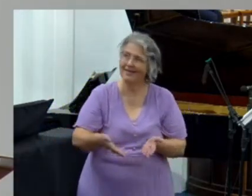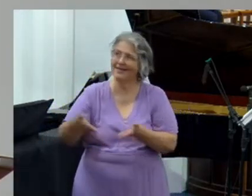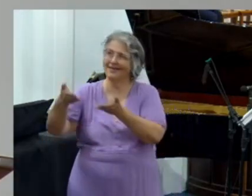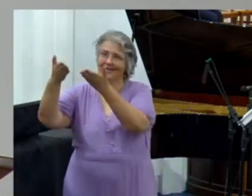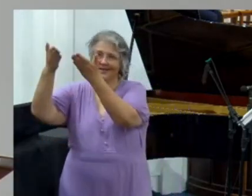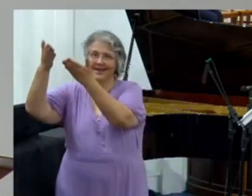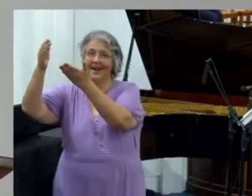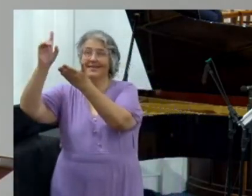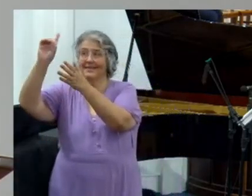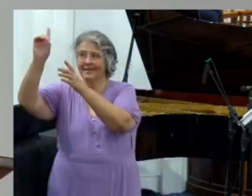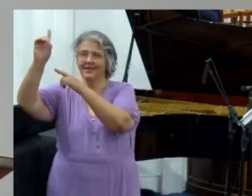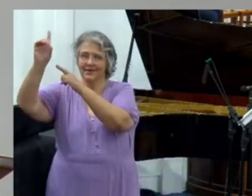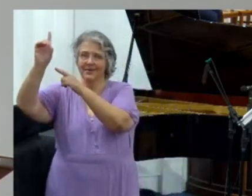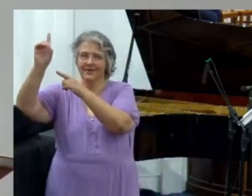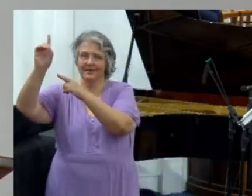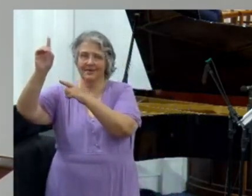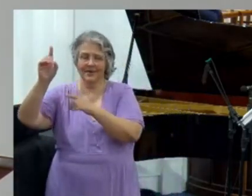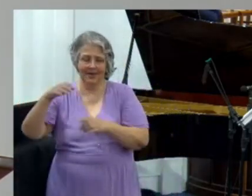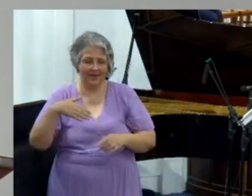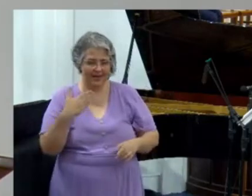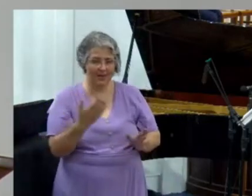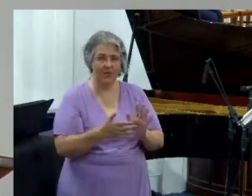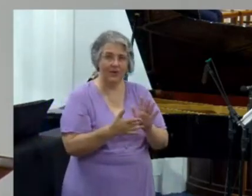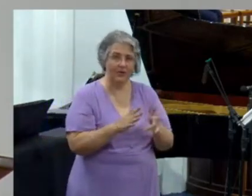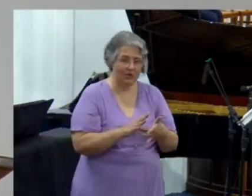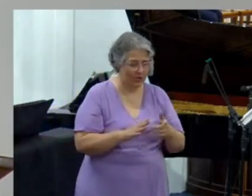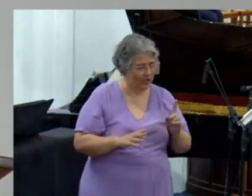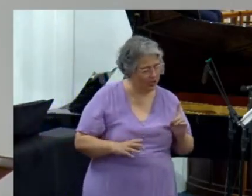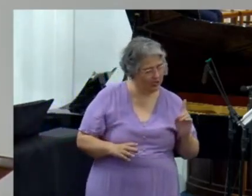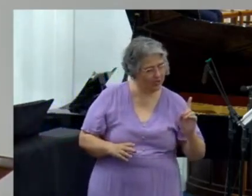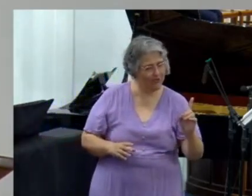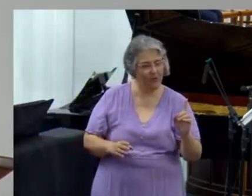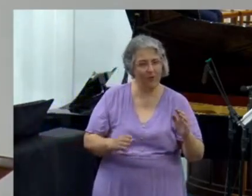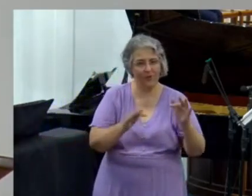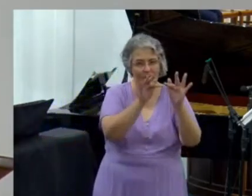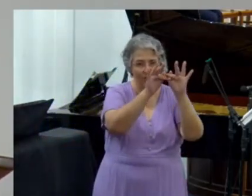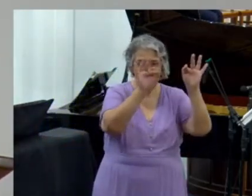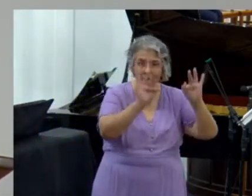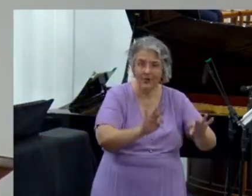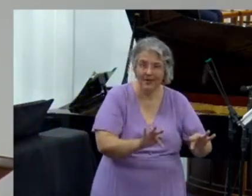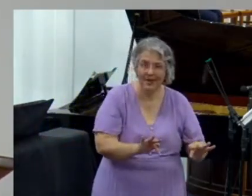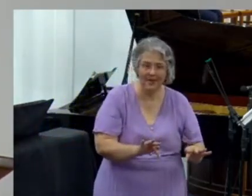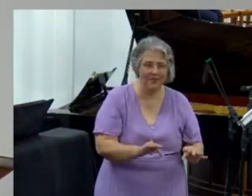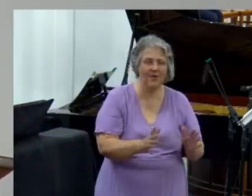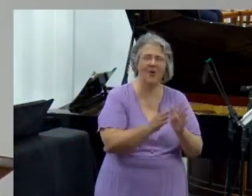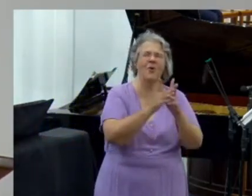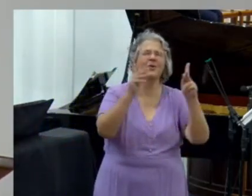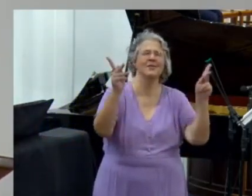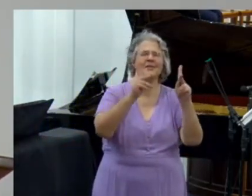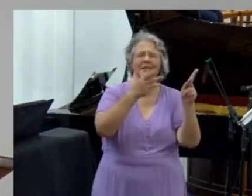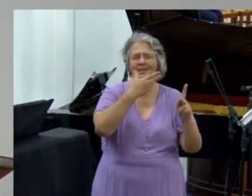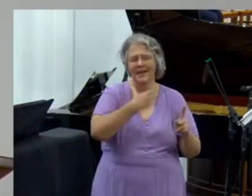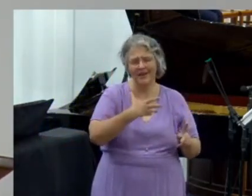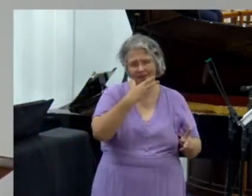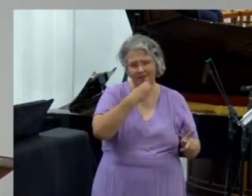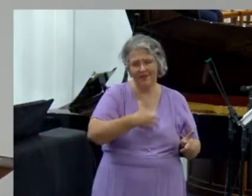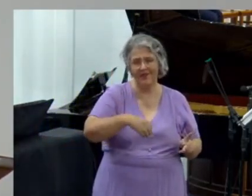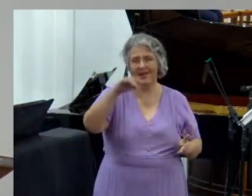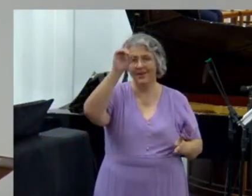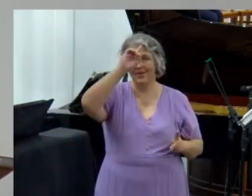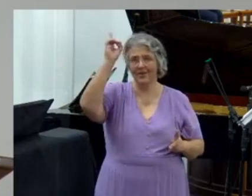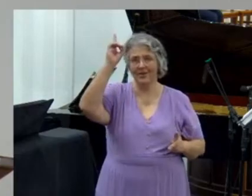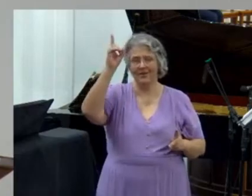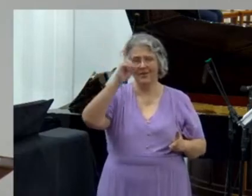Então, quando Jesus adentra o templo e as crianças começam a dizer Hosana ao filho de Davi, e os sacerdotes